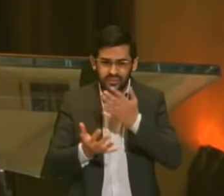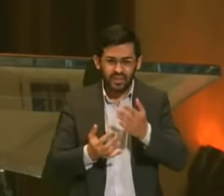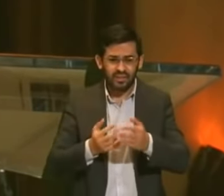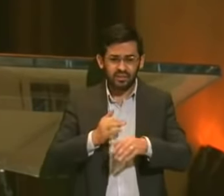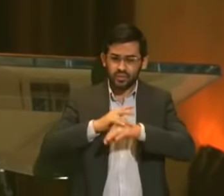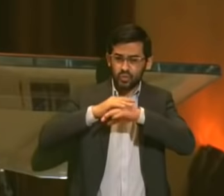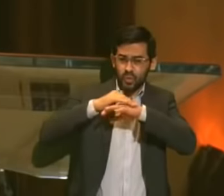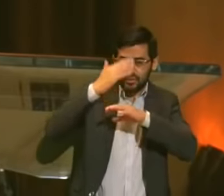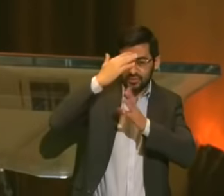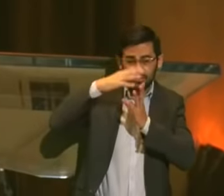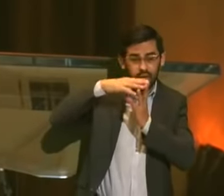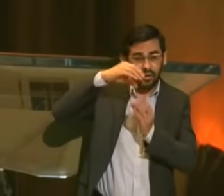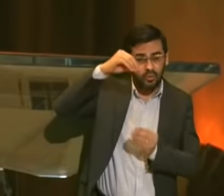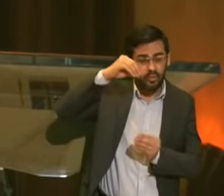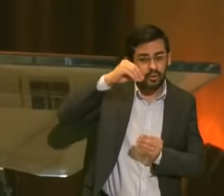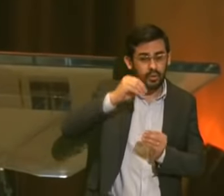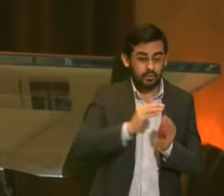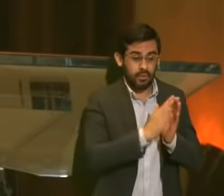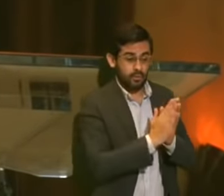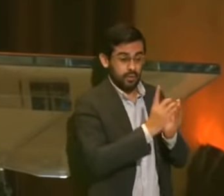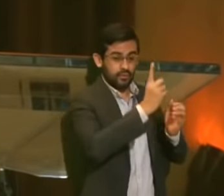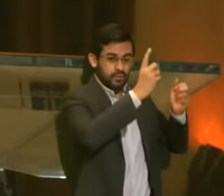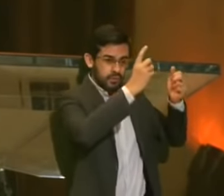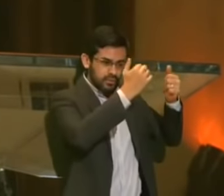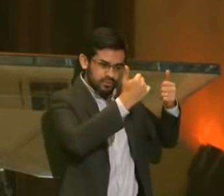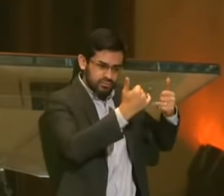da nossa alma, para que a palavra de Deus